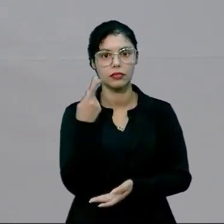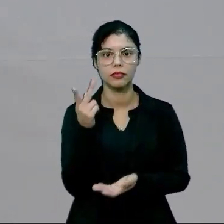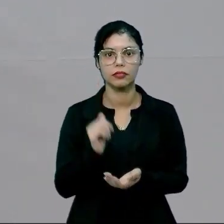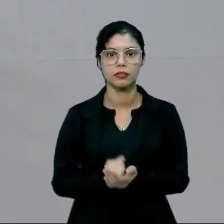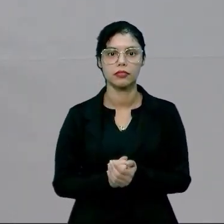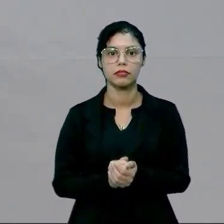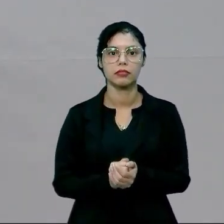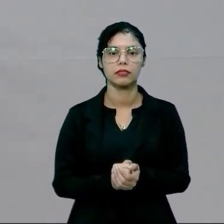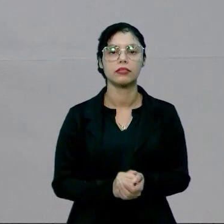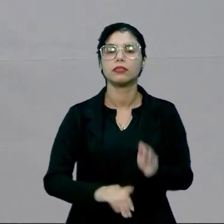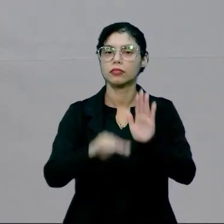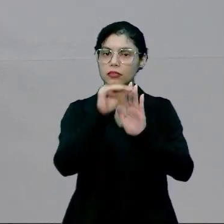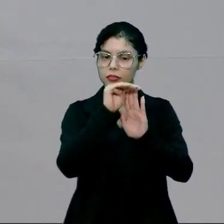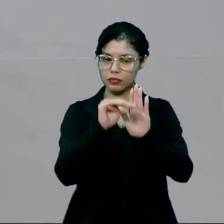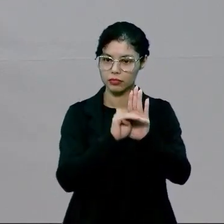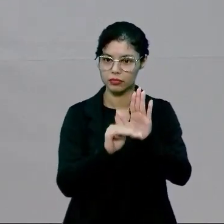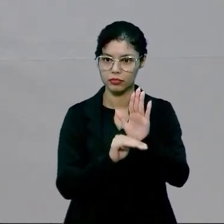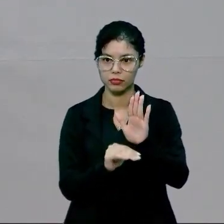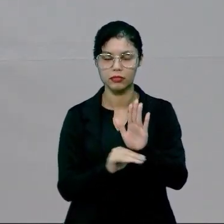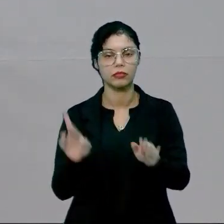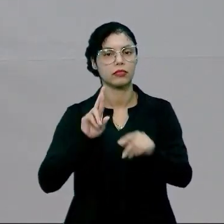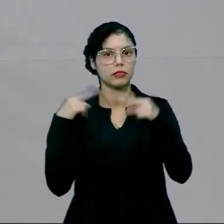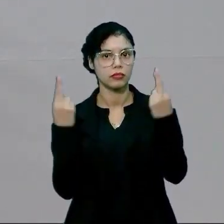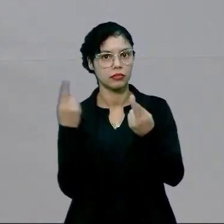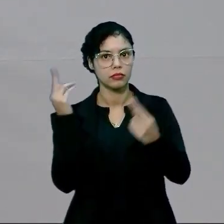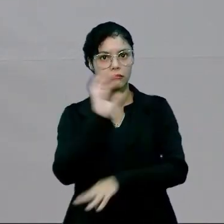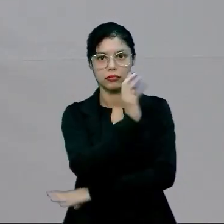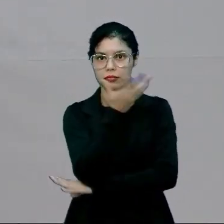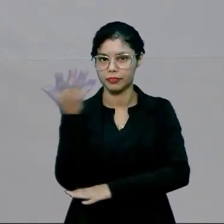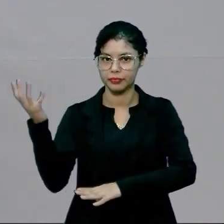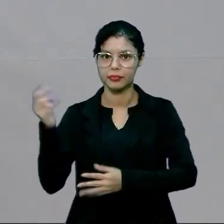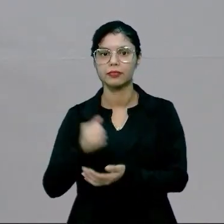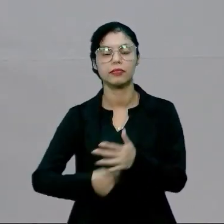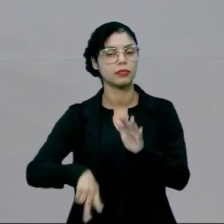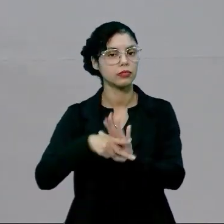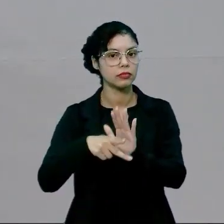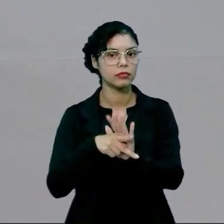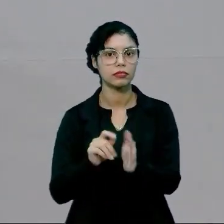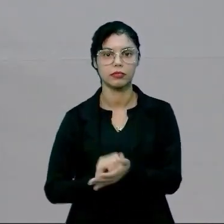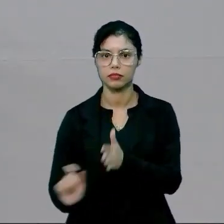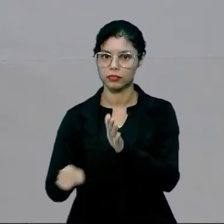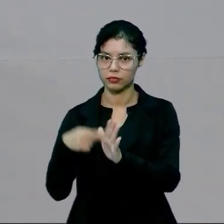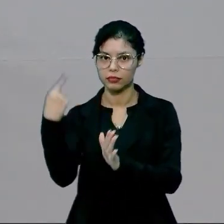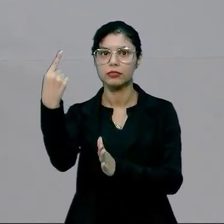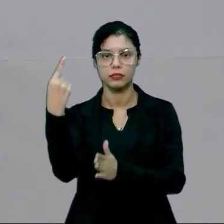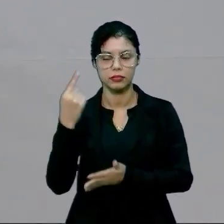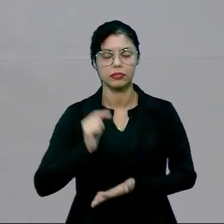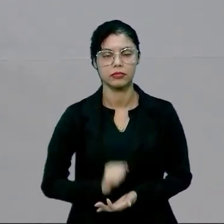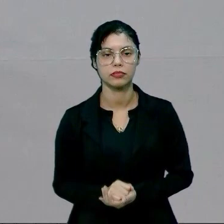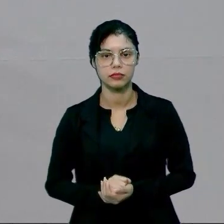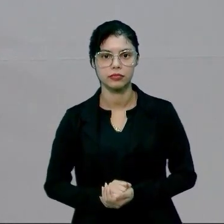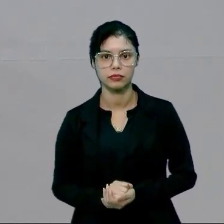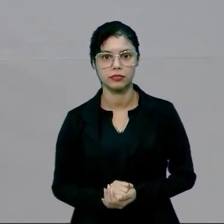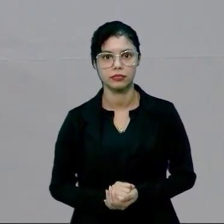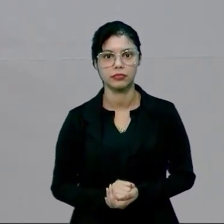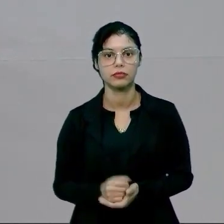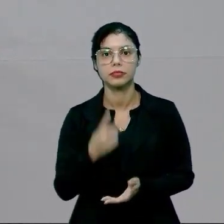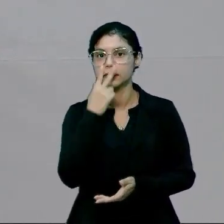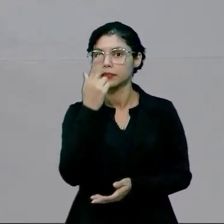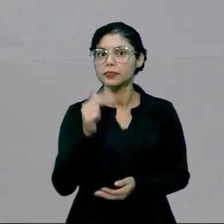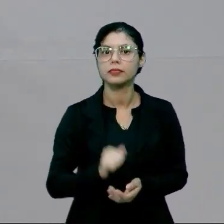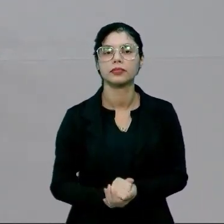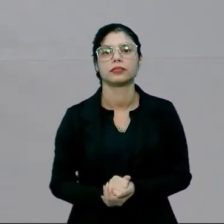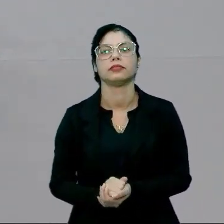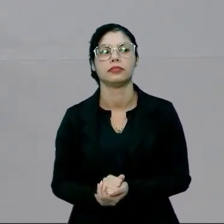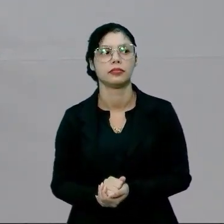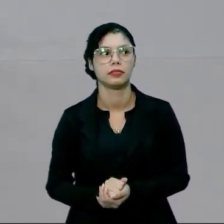a classificação do reino das plantas, tá? Que inclusive foram os primeiros, né, a aparecer